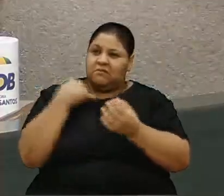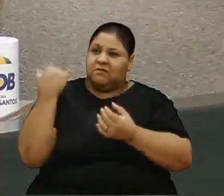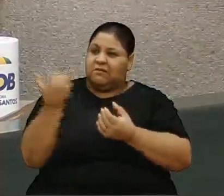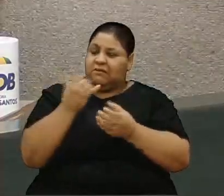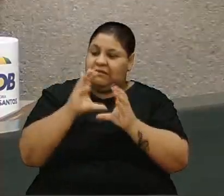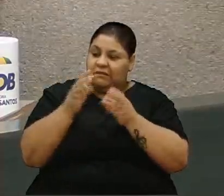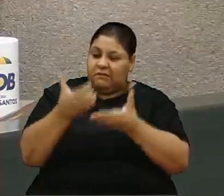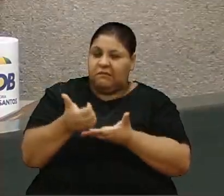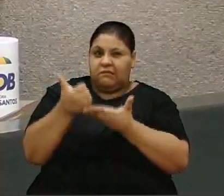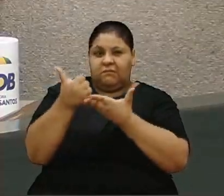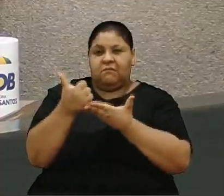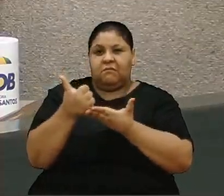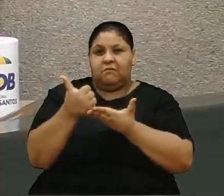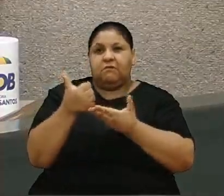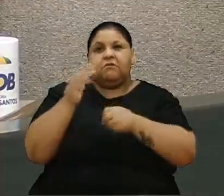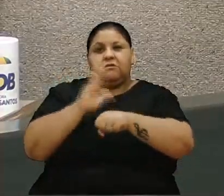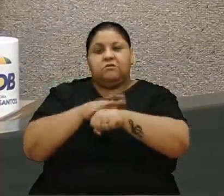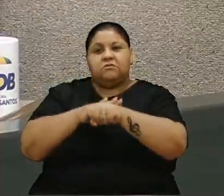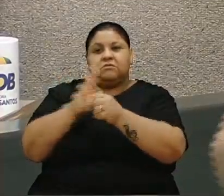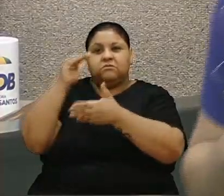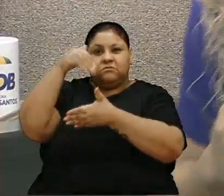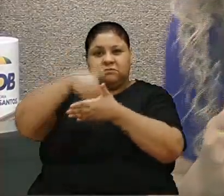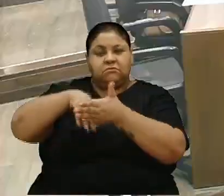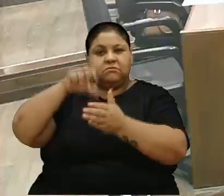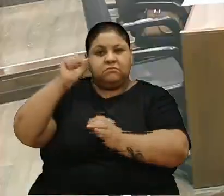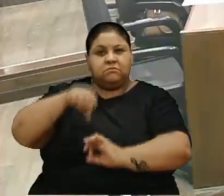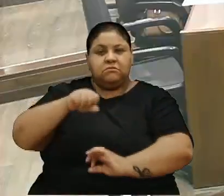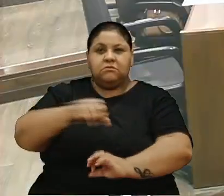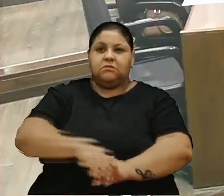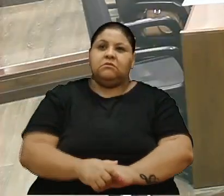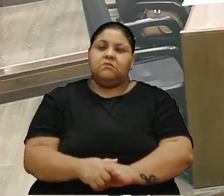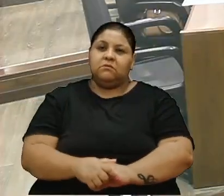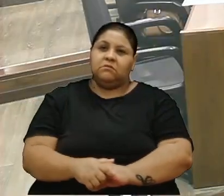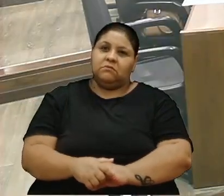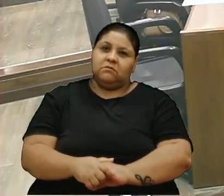parlamentar e, no momento, votarei favorável, senhor presidente. Obrigada. Obrigado.